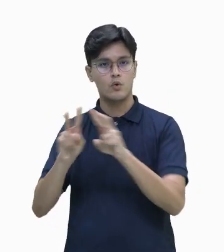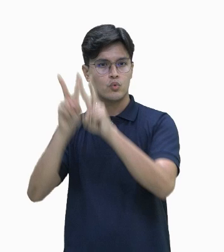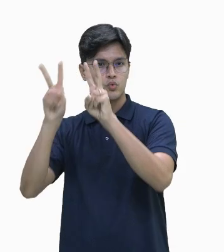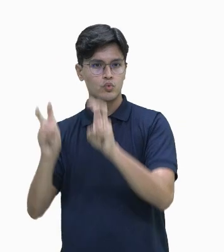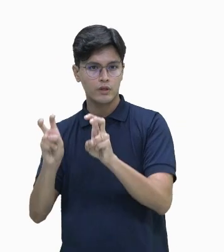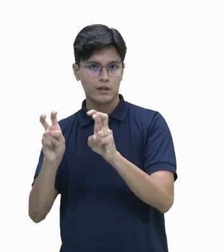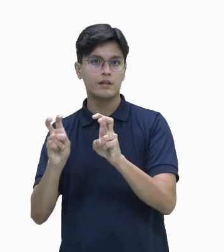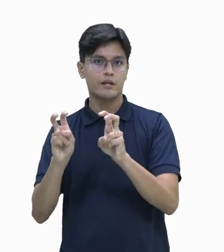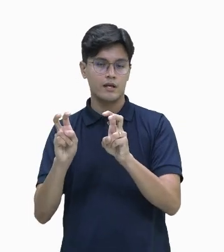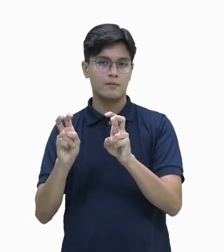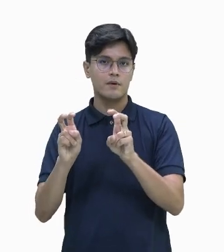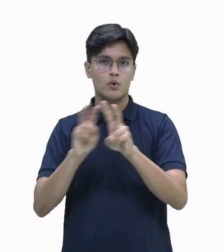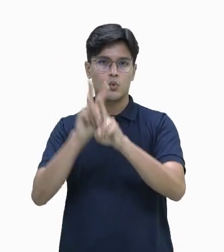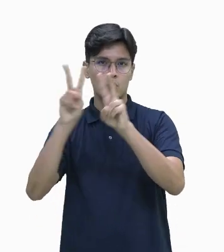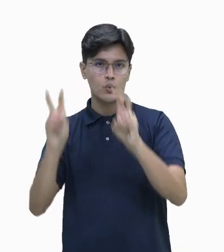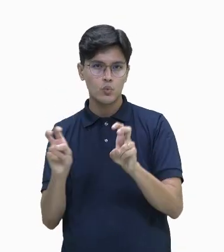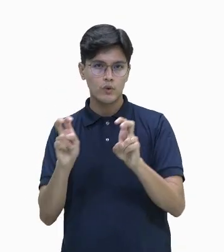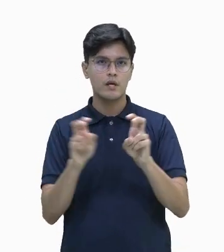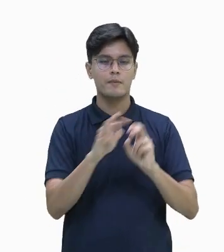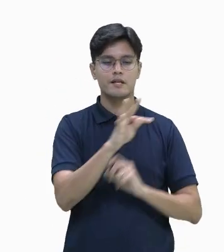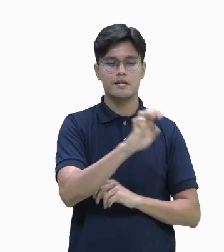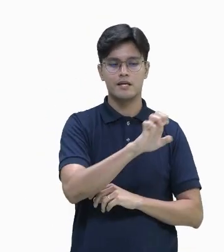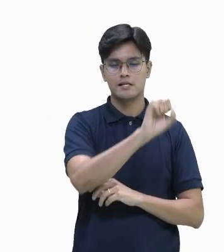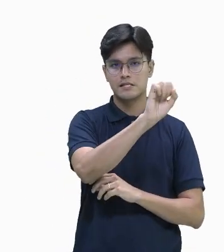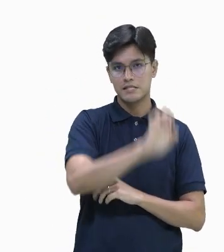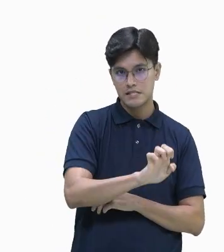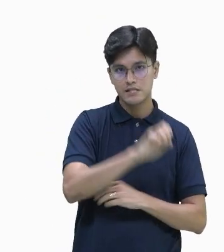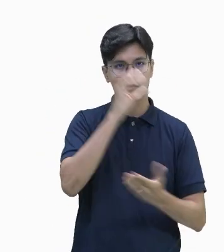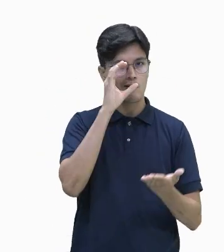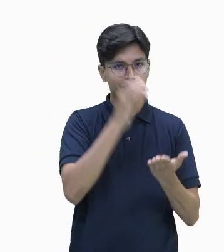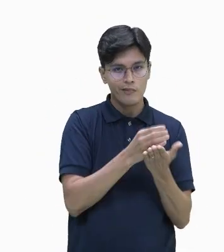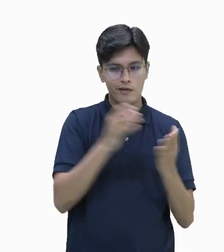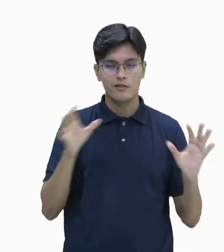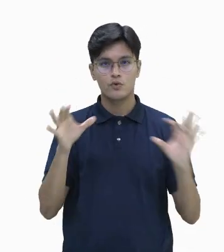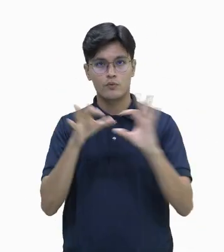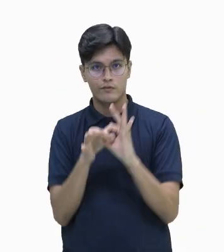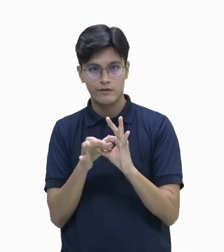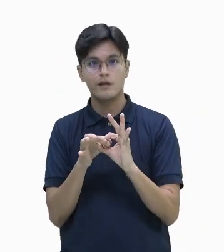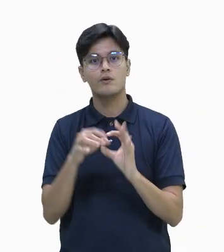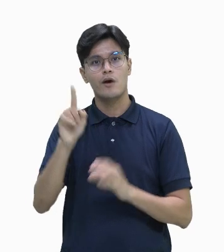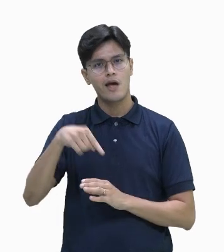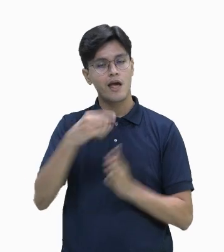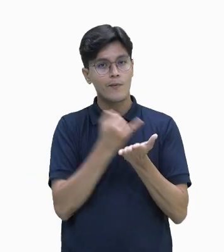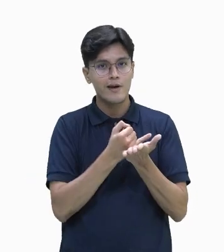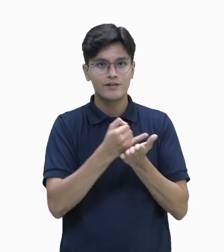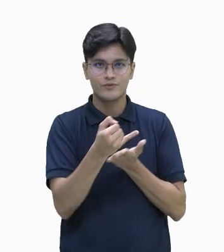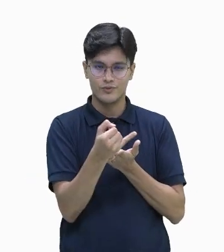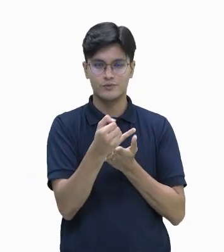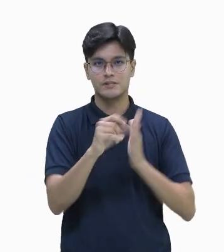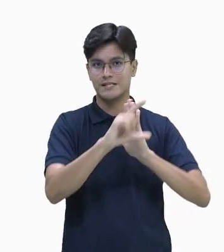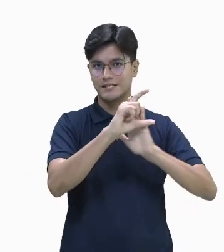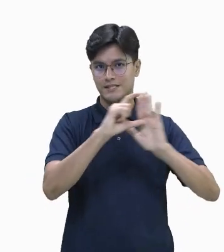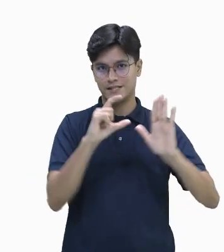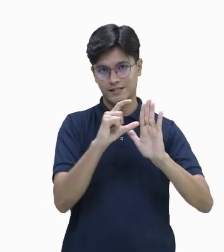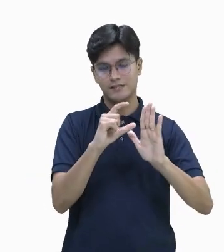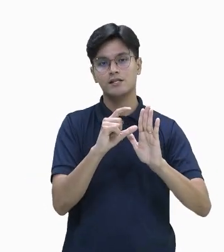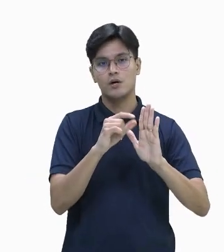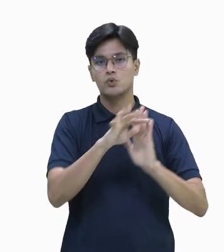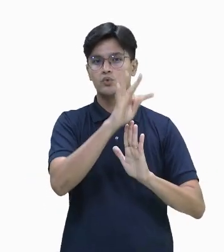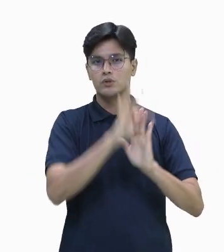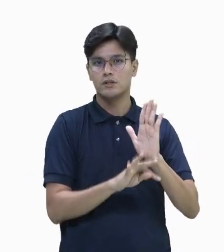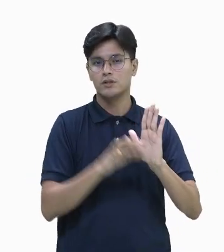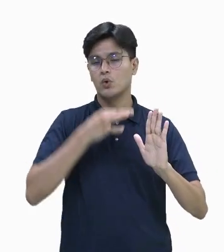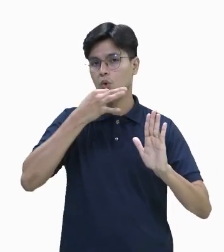compor justamente o que nós chamamos de introdução deste artigo de opinião, certo? Após, então, esta introdução,